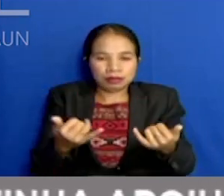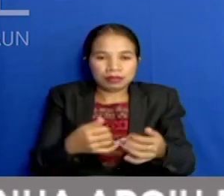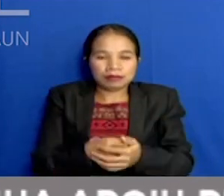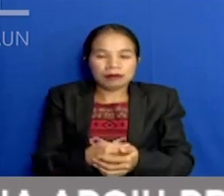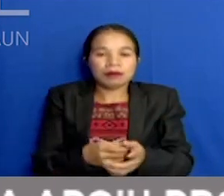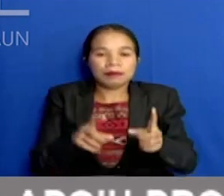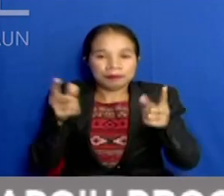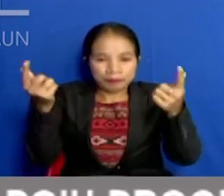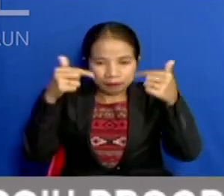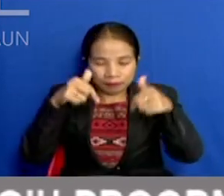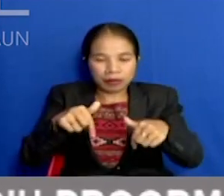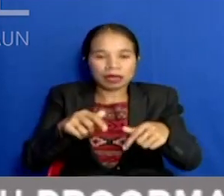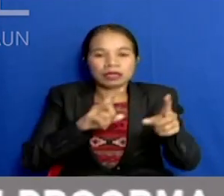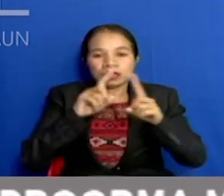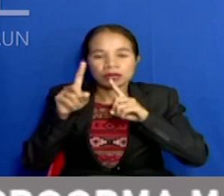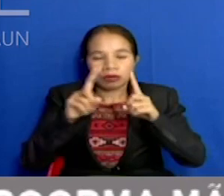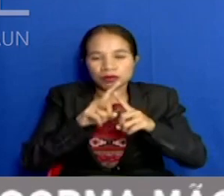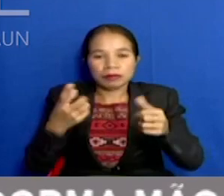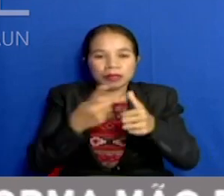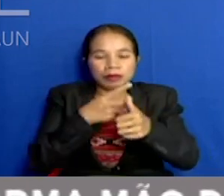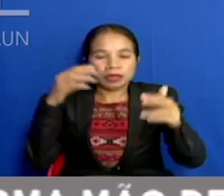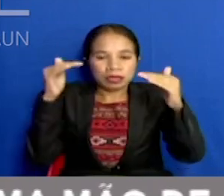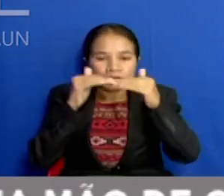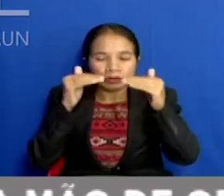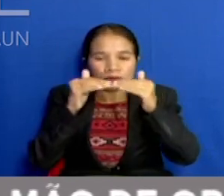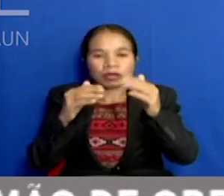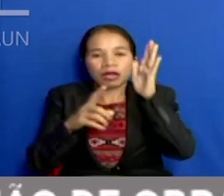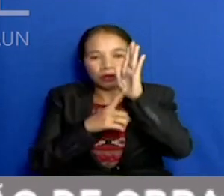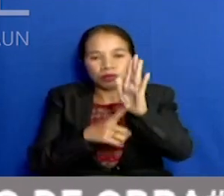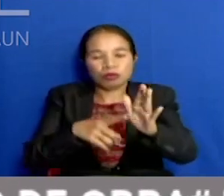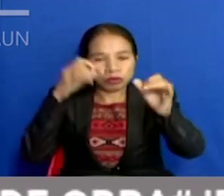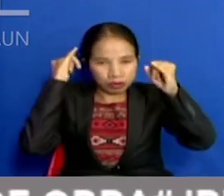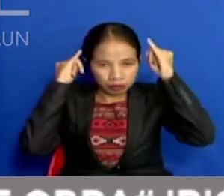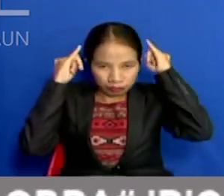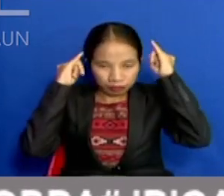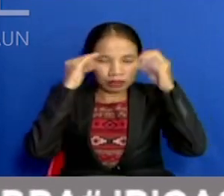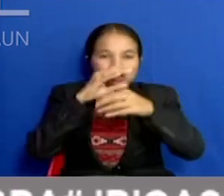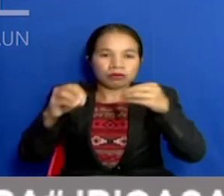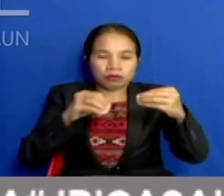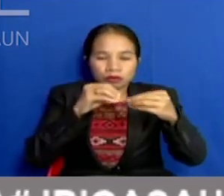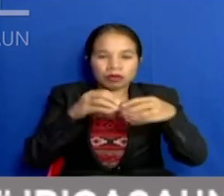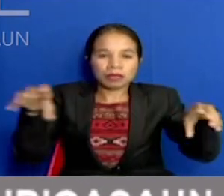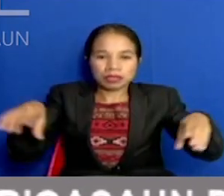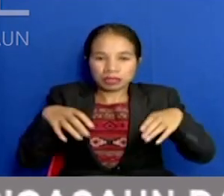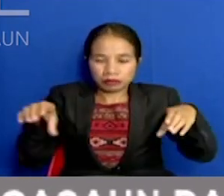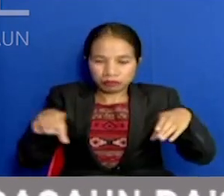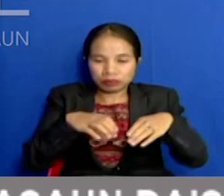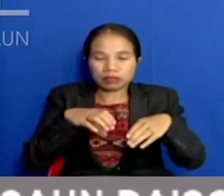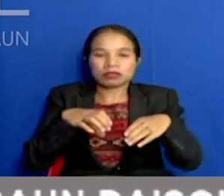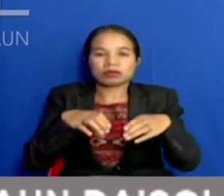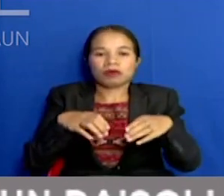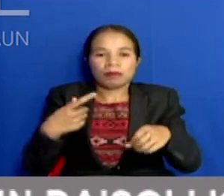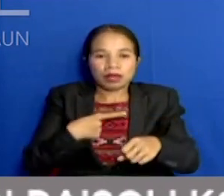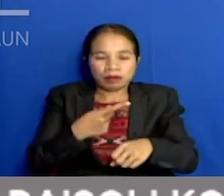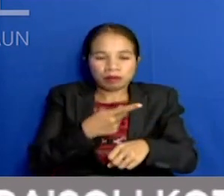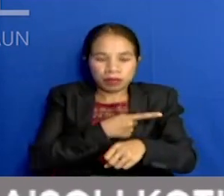presta, e primeiro encontro, né, presta informação como o funcionamento do